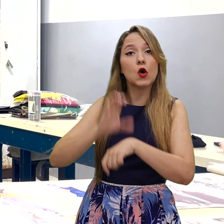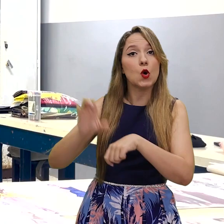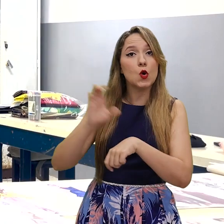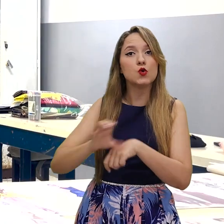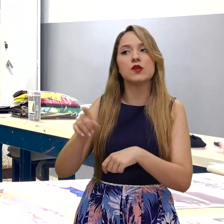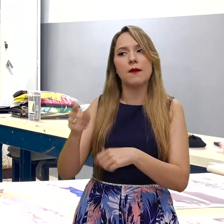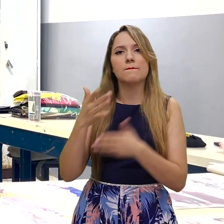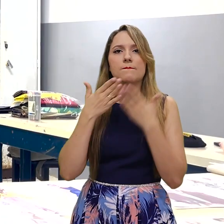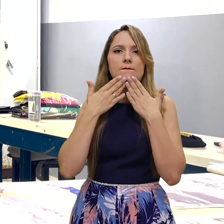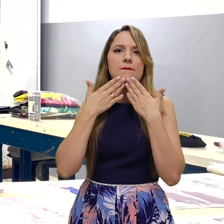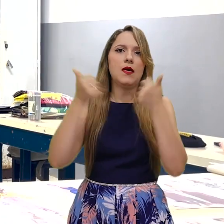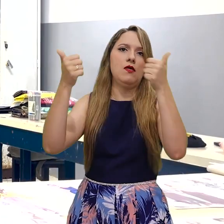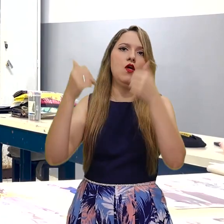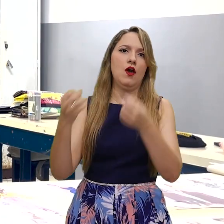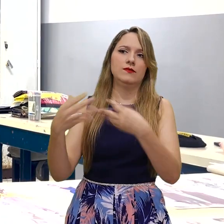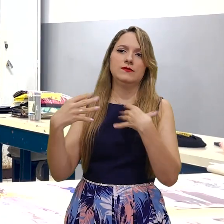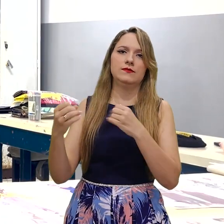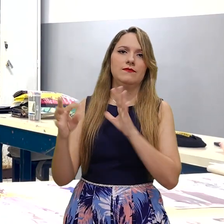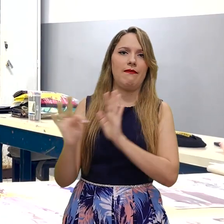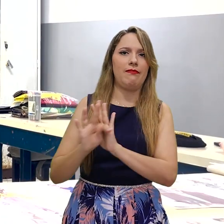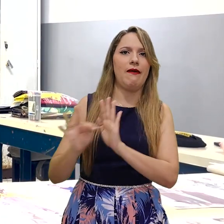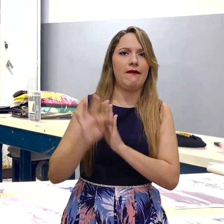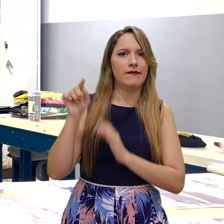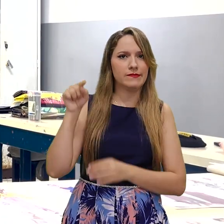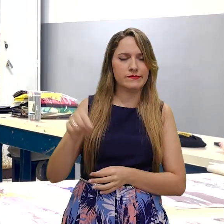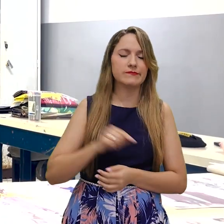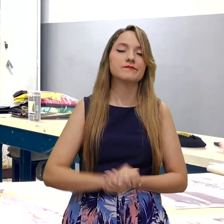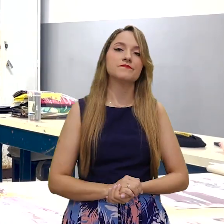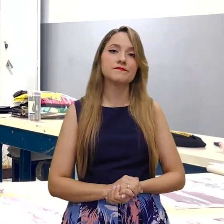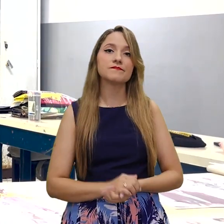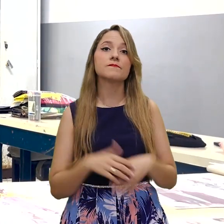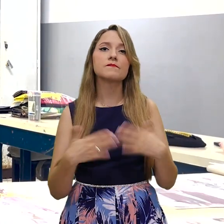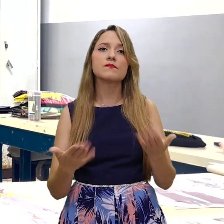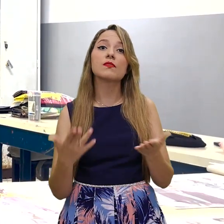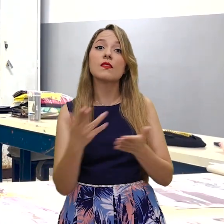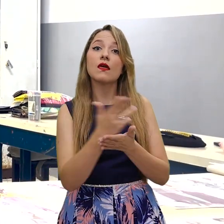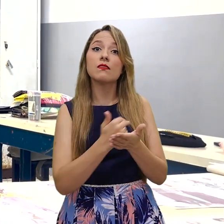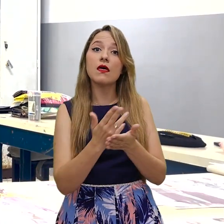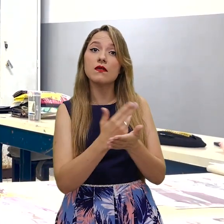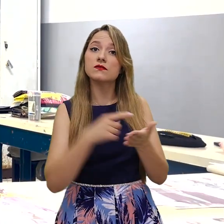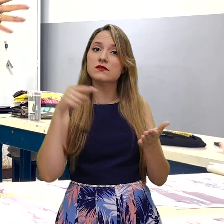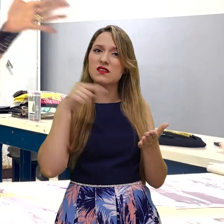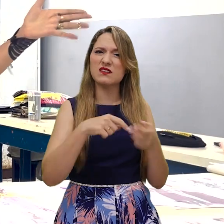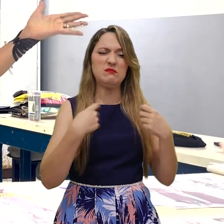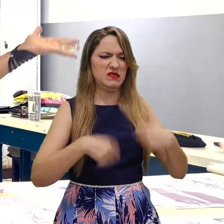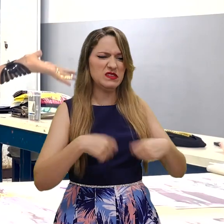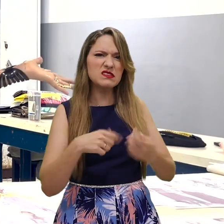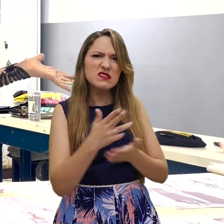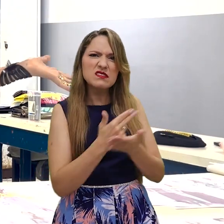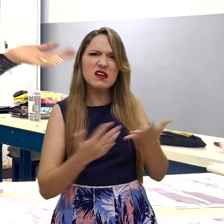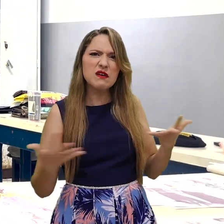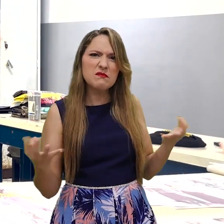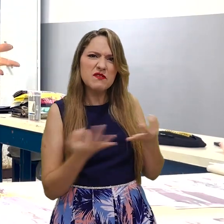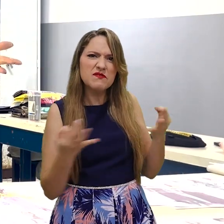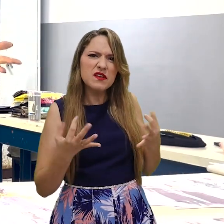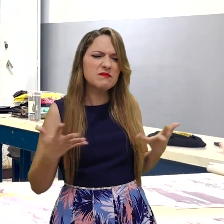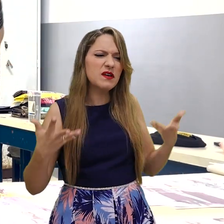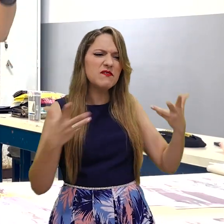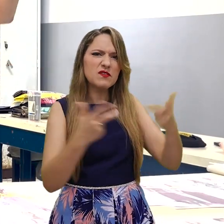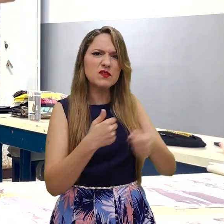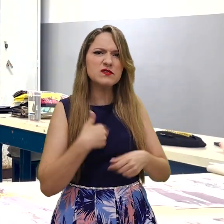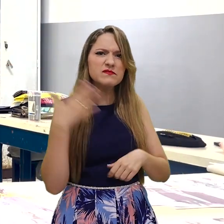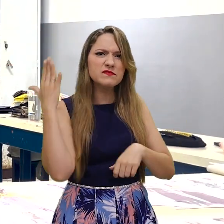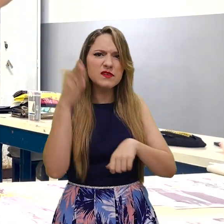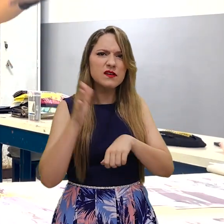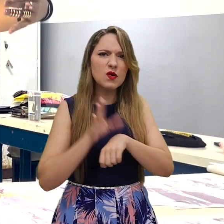ser melhor. Então, é o seguinte, em relação ao desenho, eu preciso saber desenhar para fazer aula de desenho? Não, se a